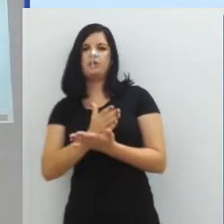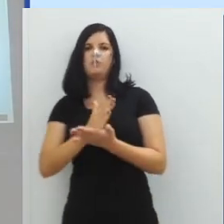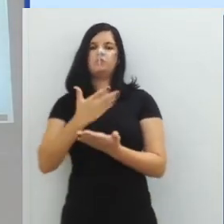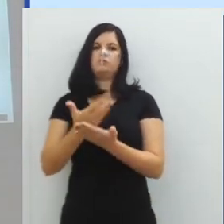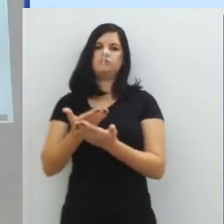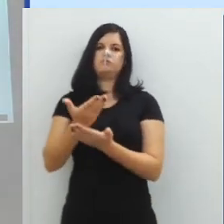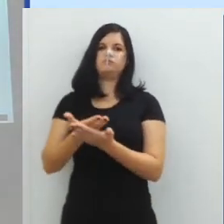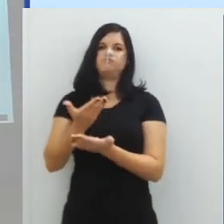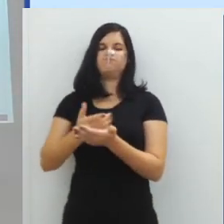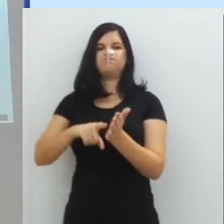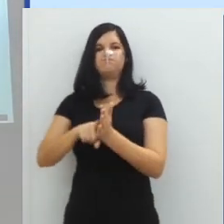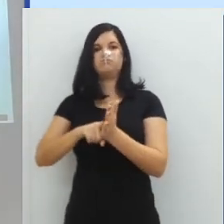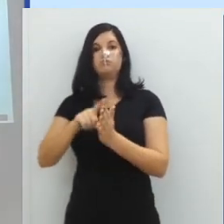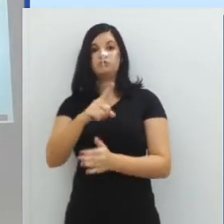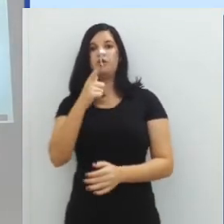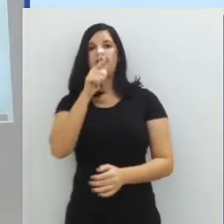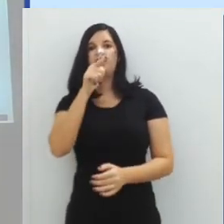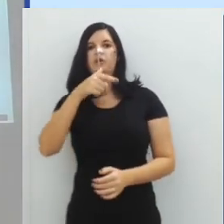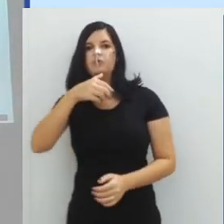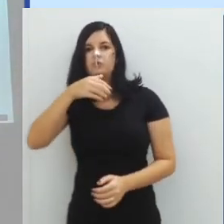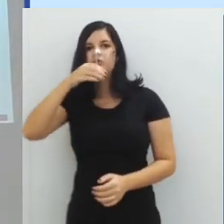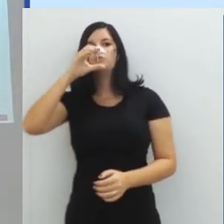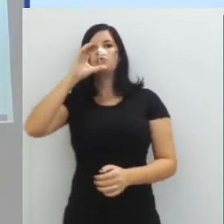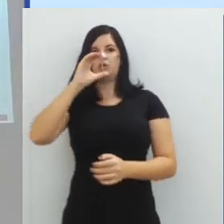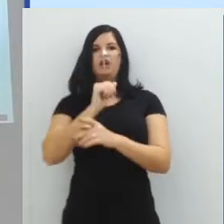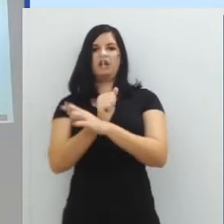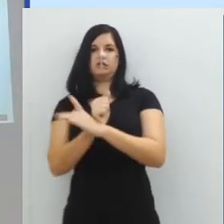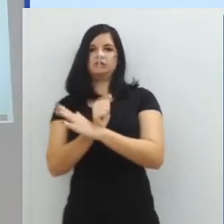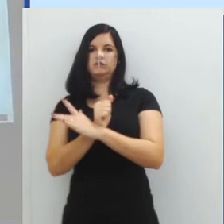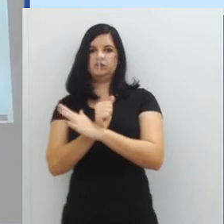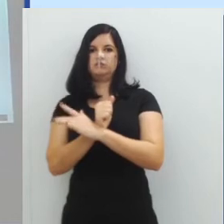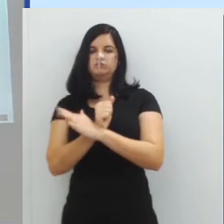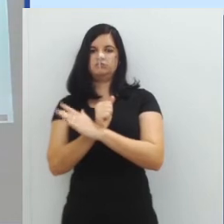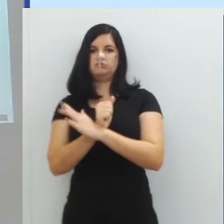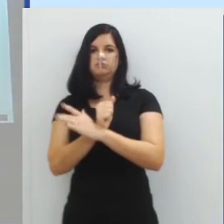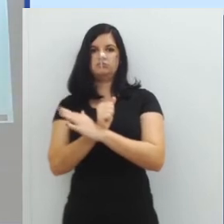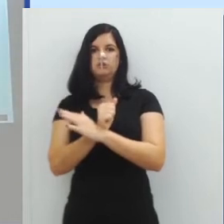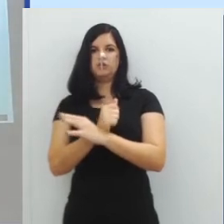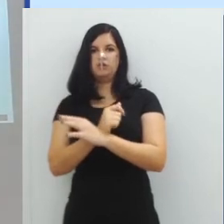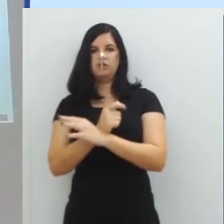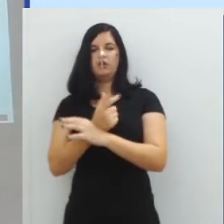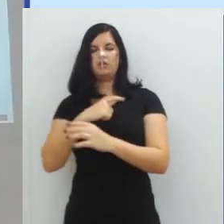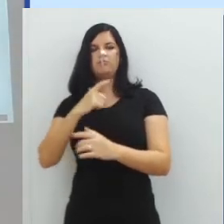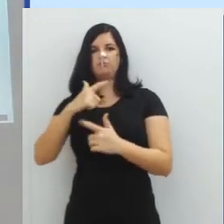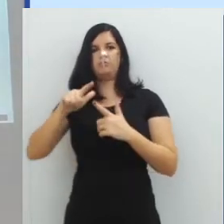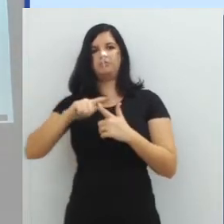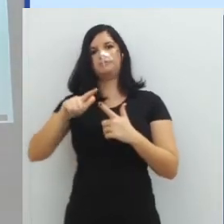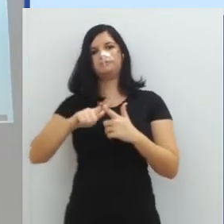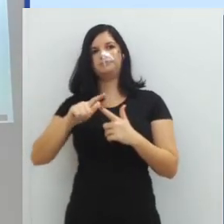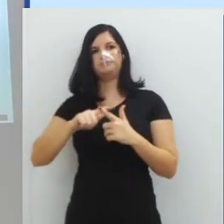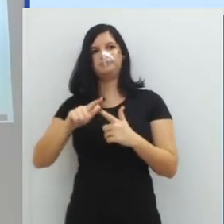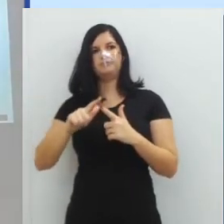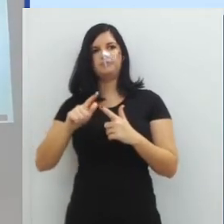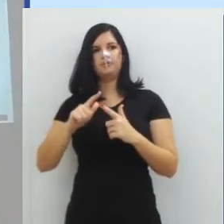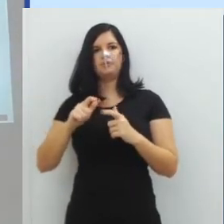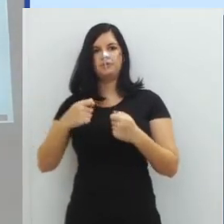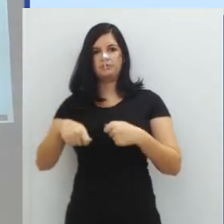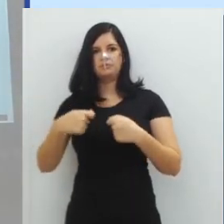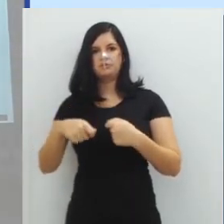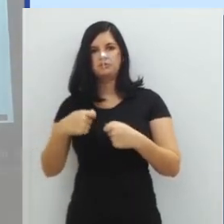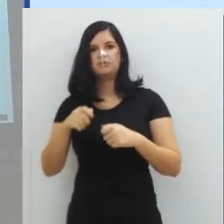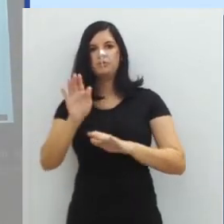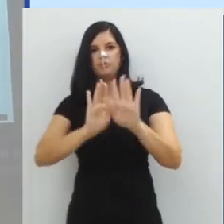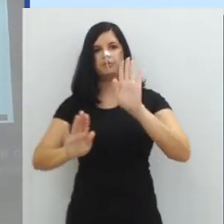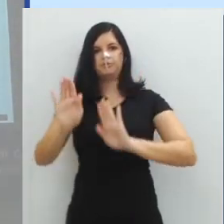que a água que a gente consome é uma água extremamente ácida, né? Que causa alguns problemas para a gente. Então, a gente tem que tomar